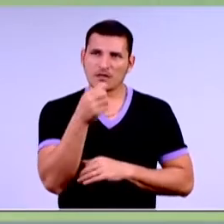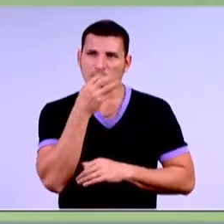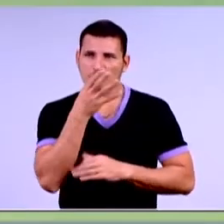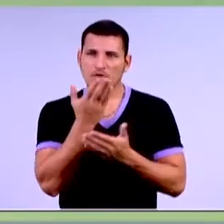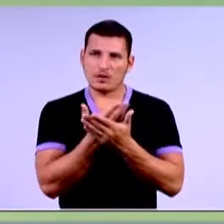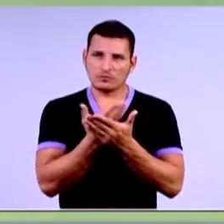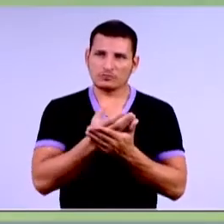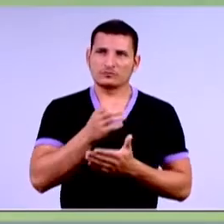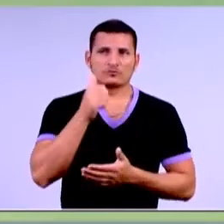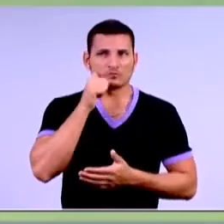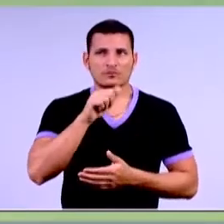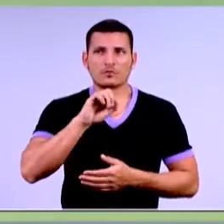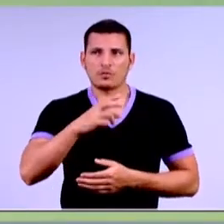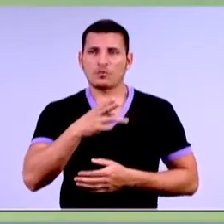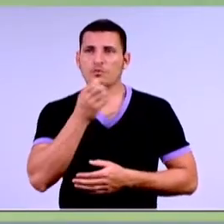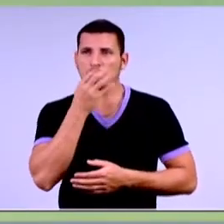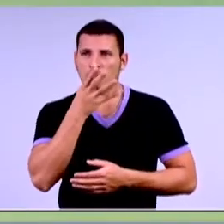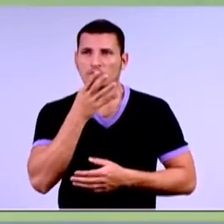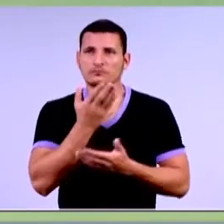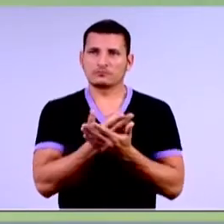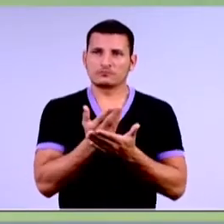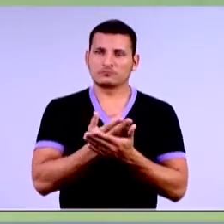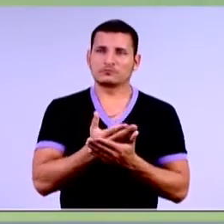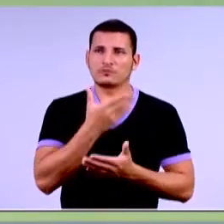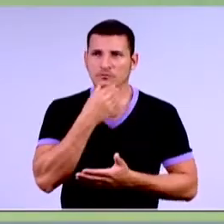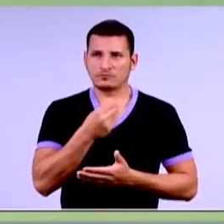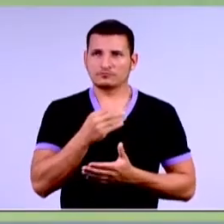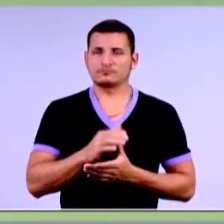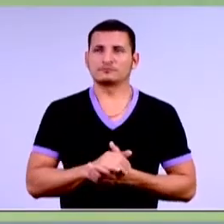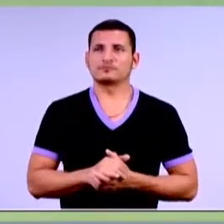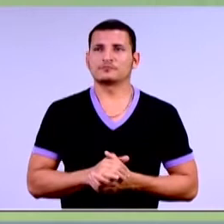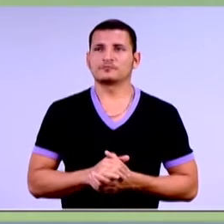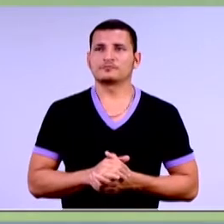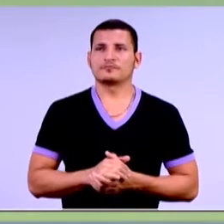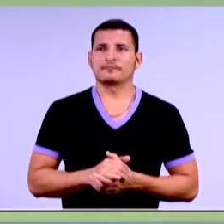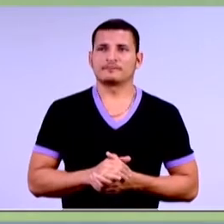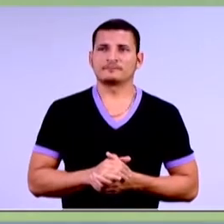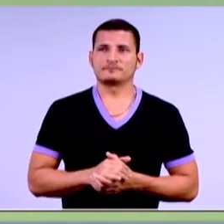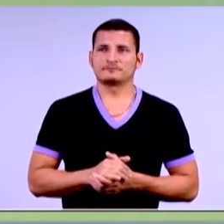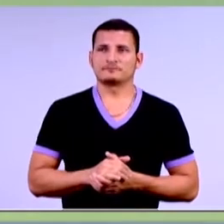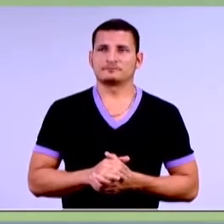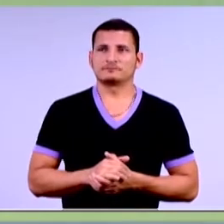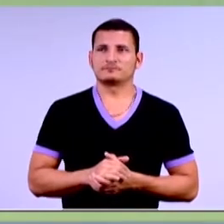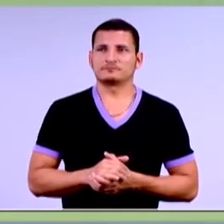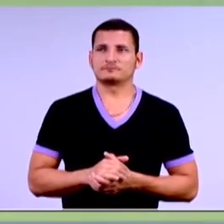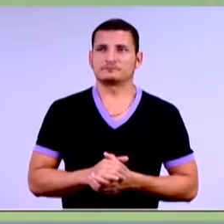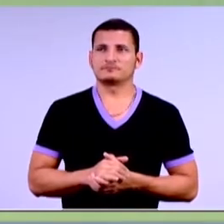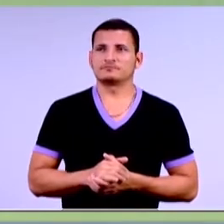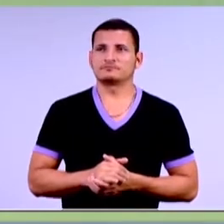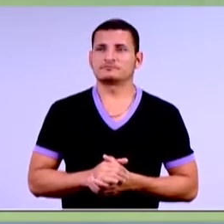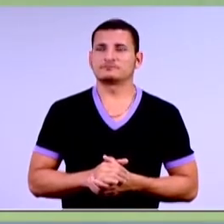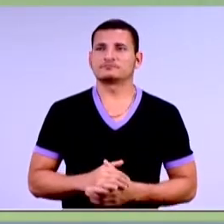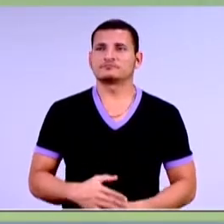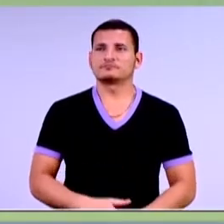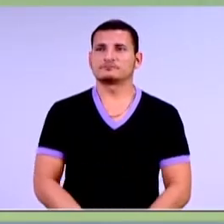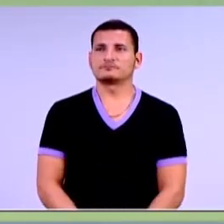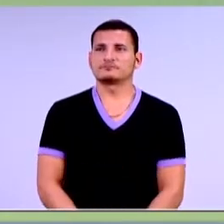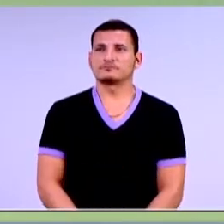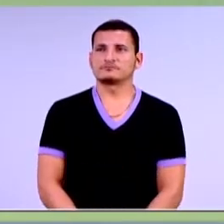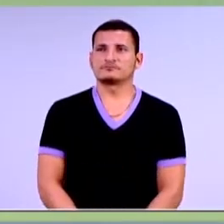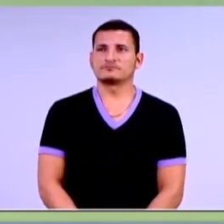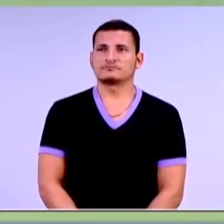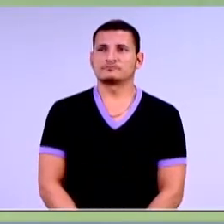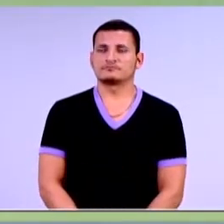bom aluno como ficaria a eo águia disse antes muito bem - é isso mesmo